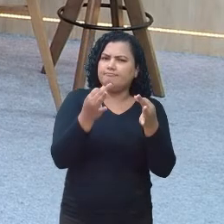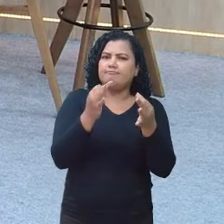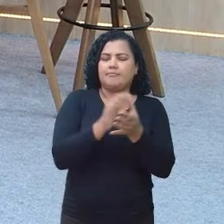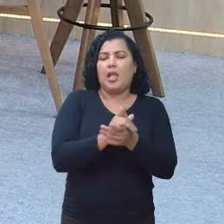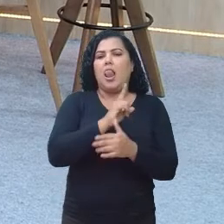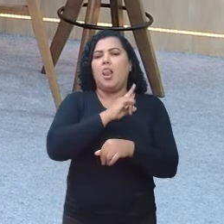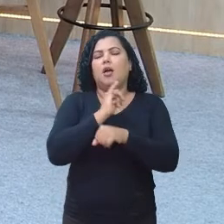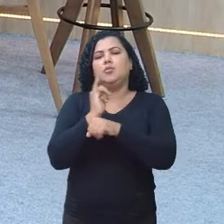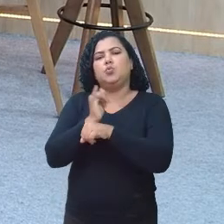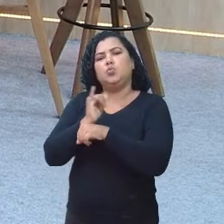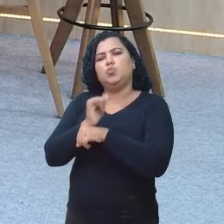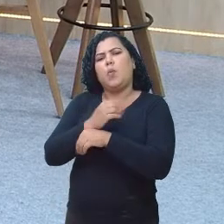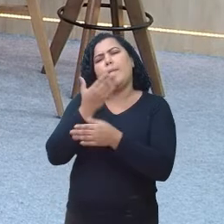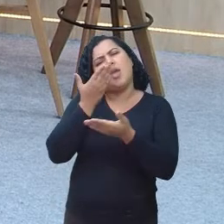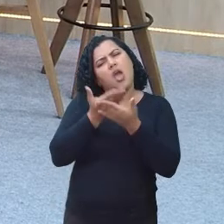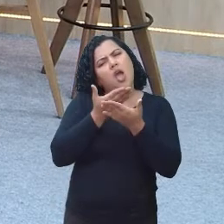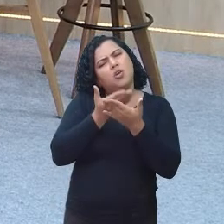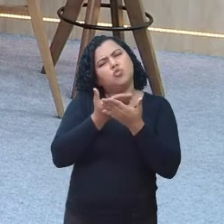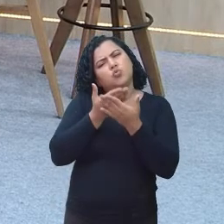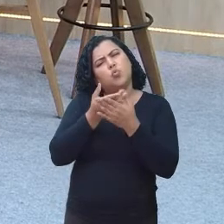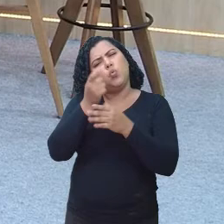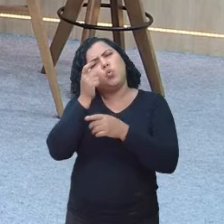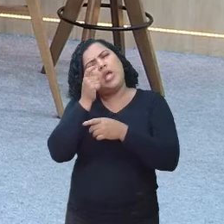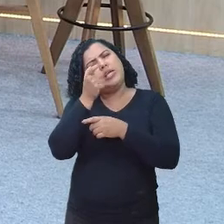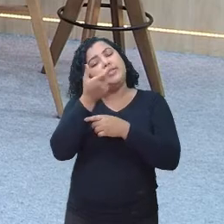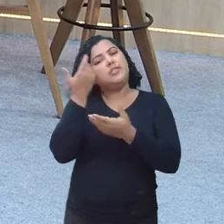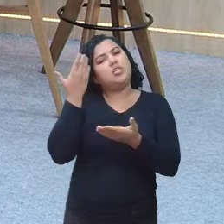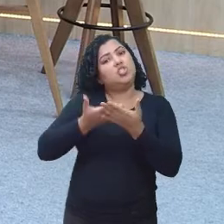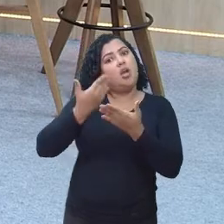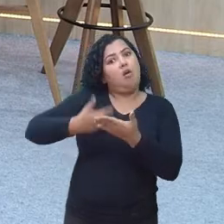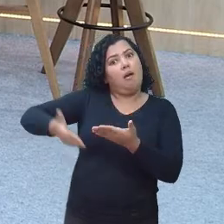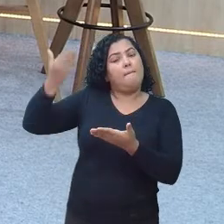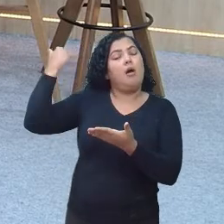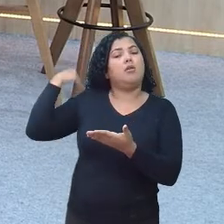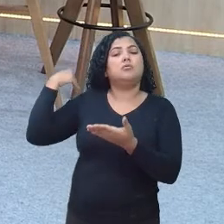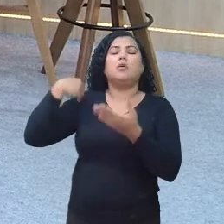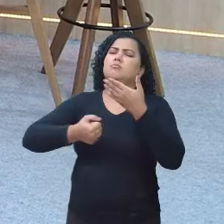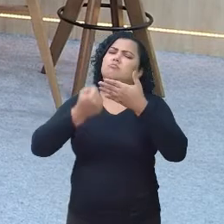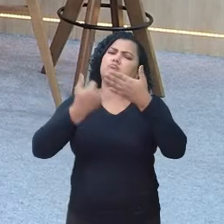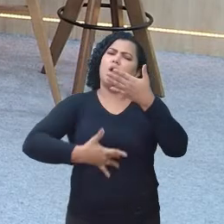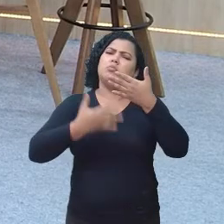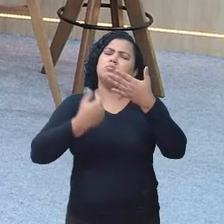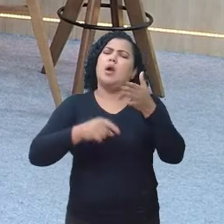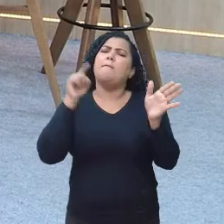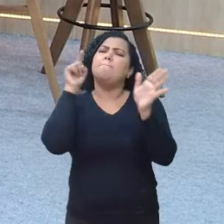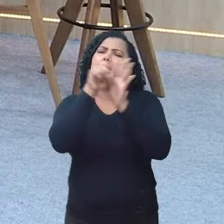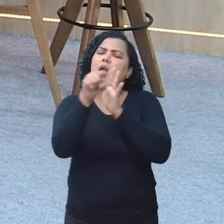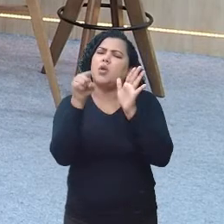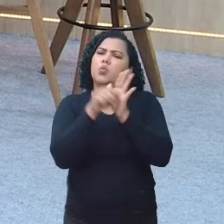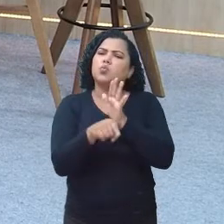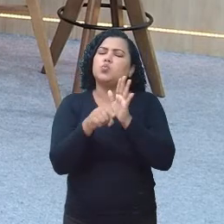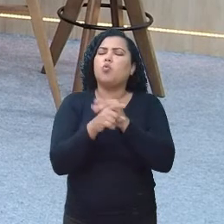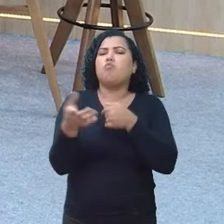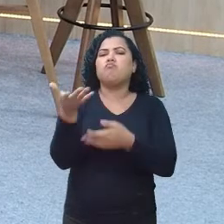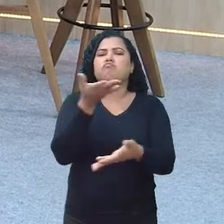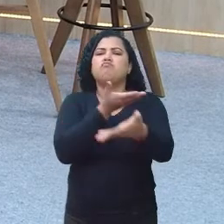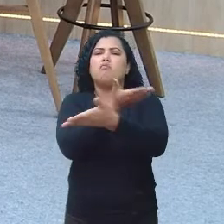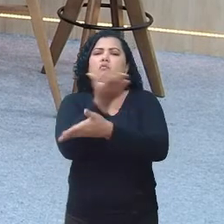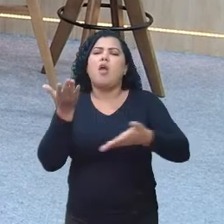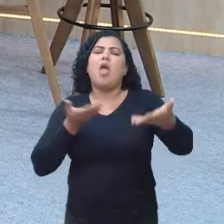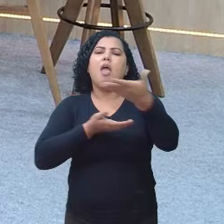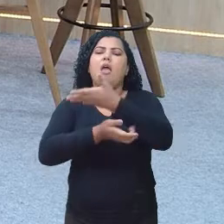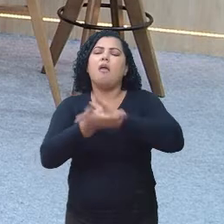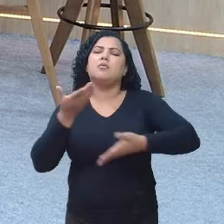canal do YouTube, revê a aula, comenta, tira dúvida com a gente, fala com seu professor, com seus colegas, para que a gente